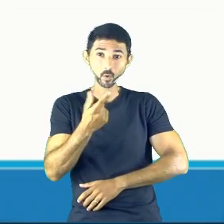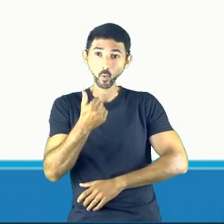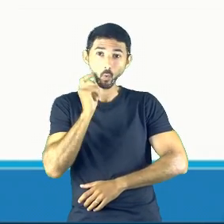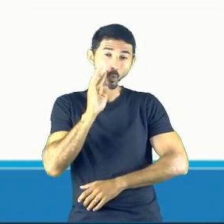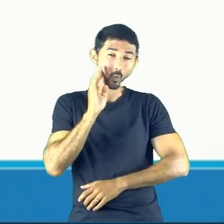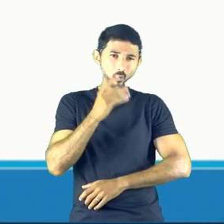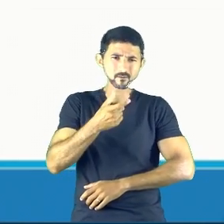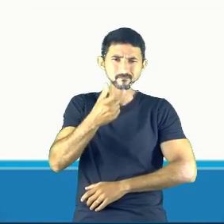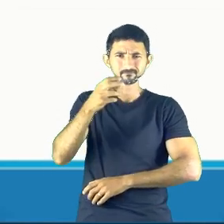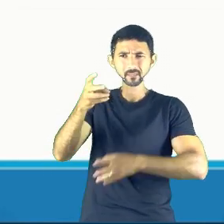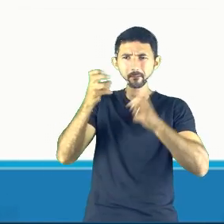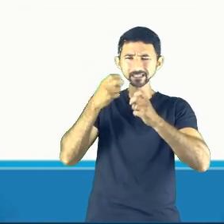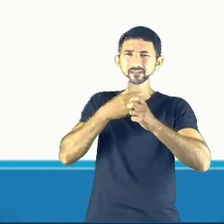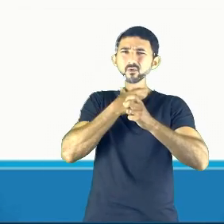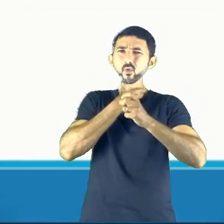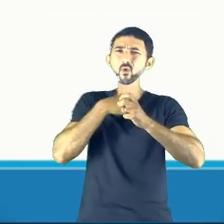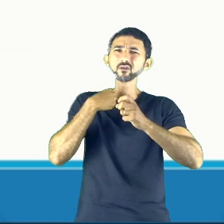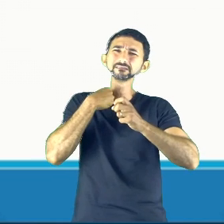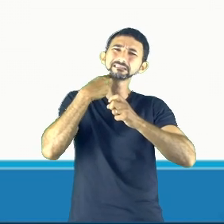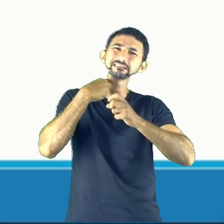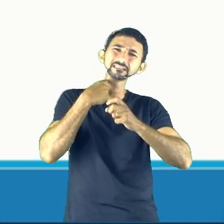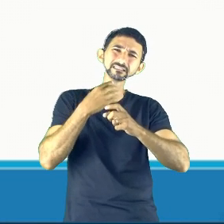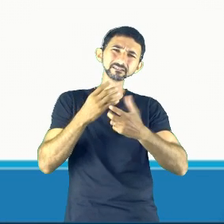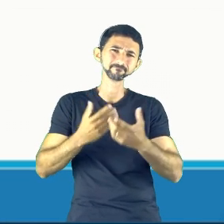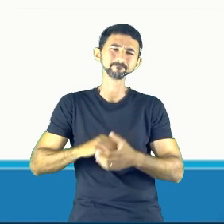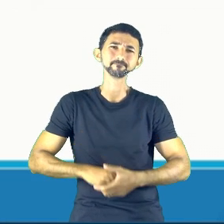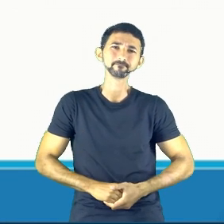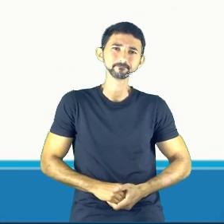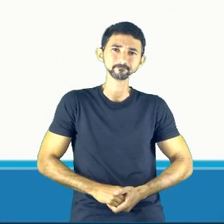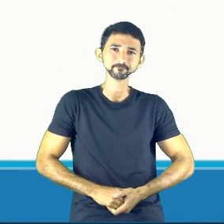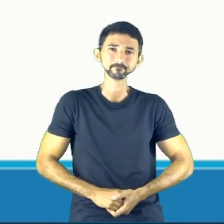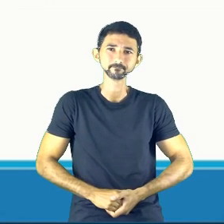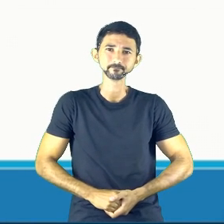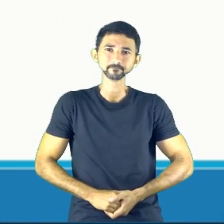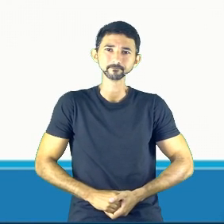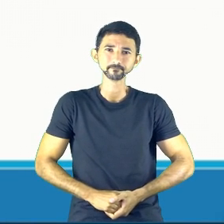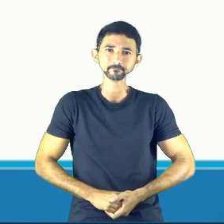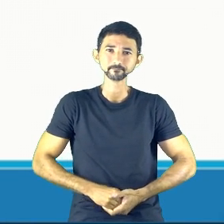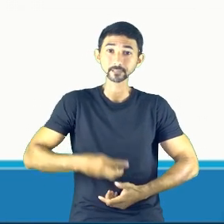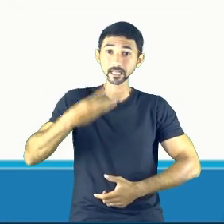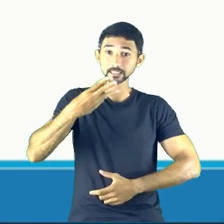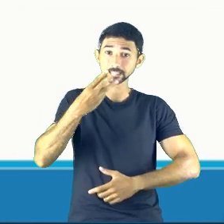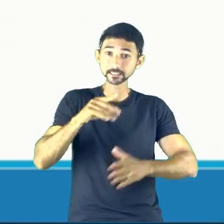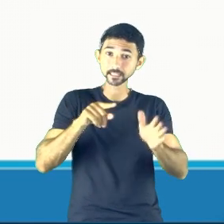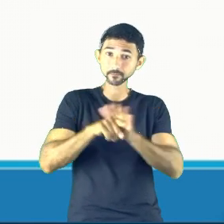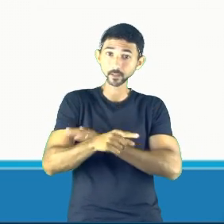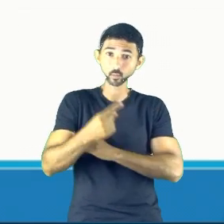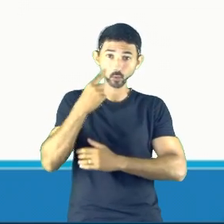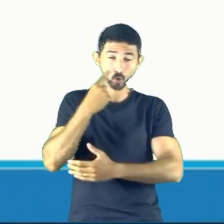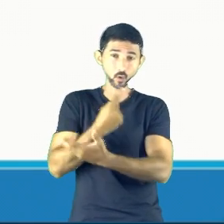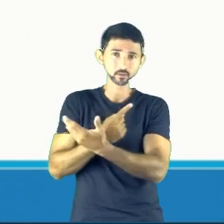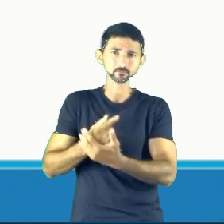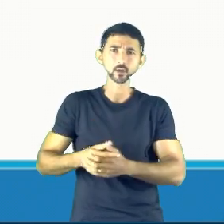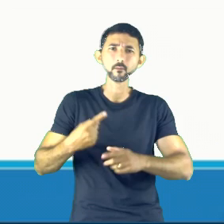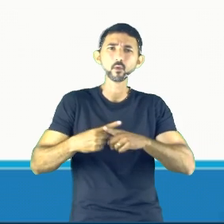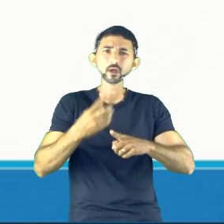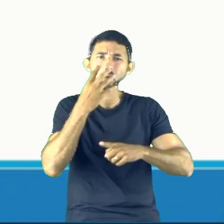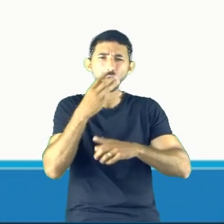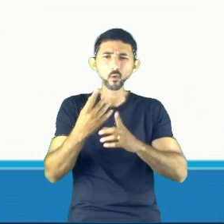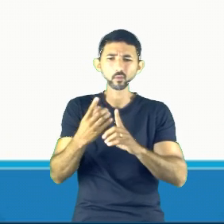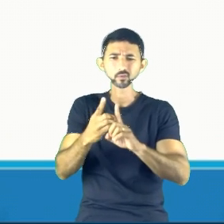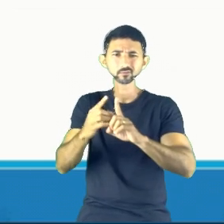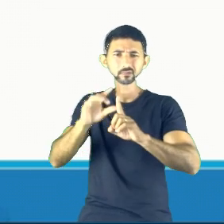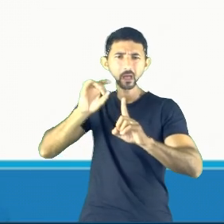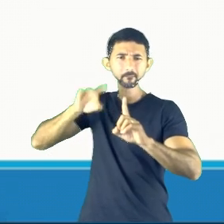Muito bem, notou que estava um pouco esfolado, ou seja, ferido, né? Vamos adiante aqui. Por